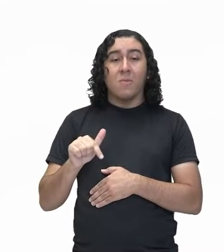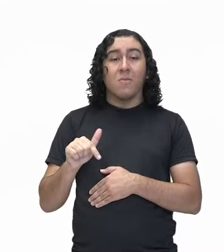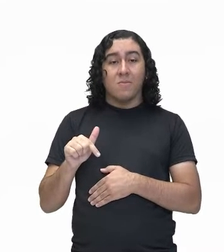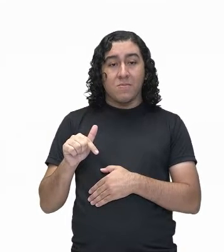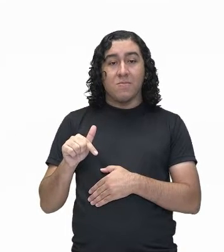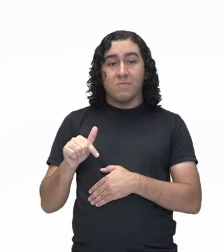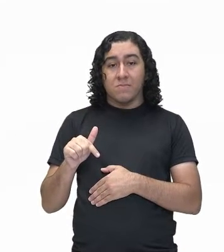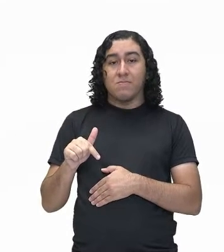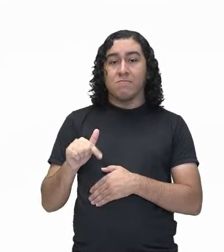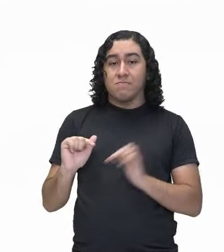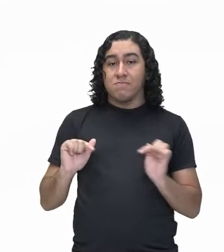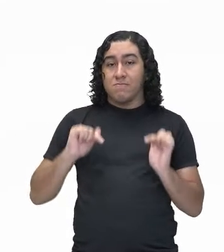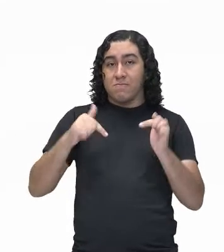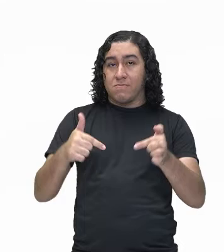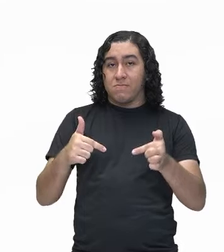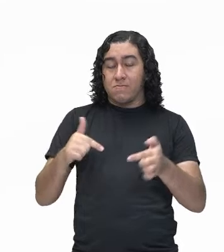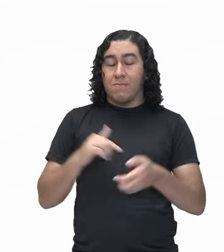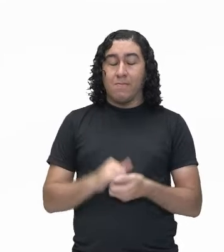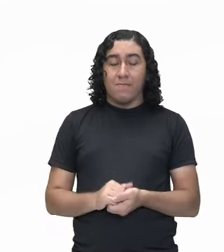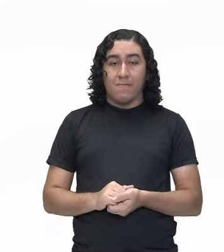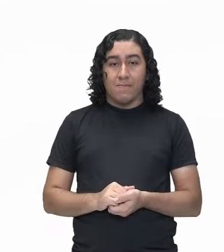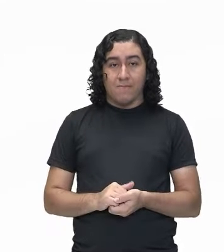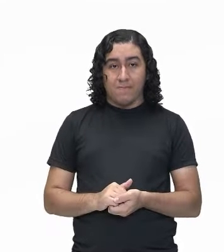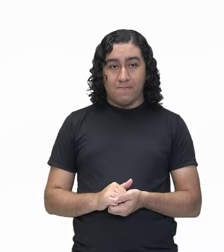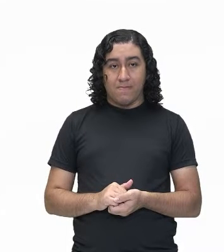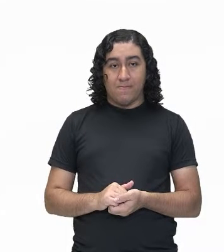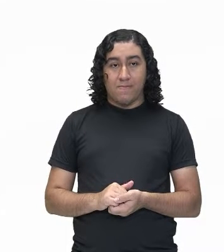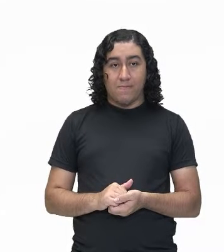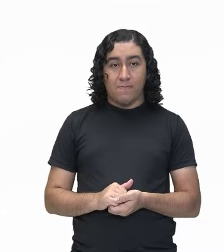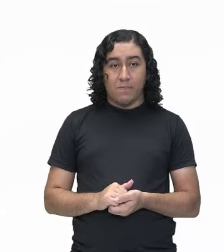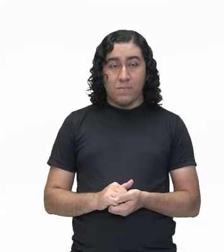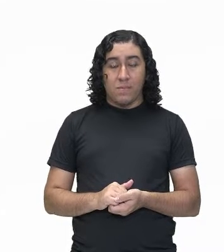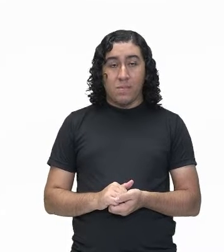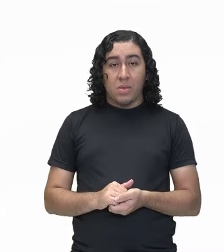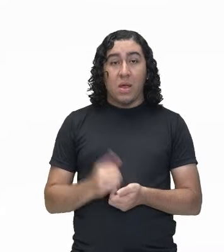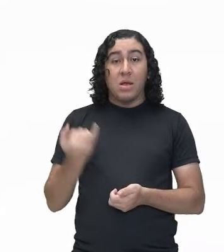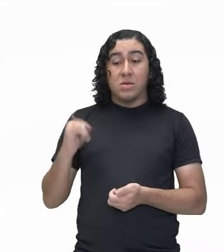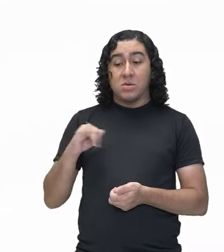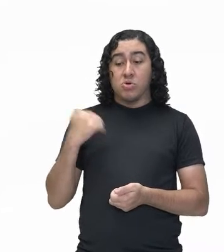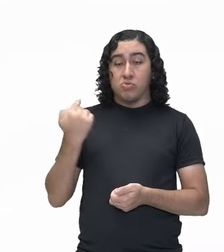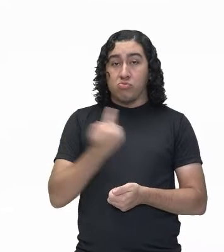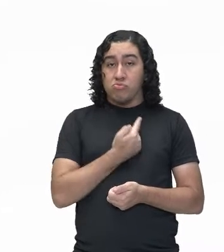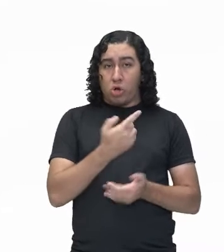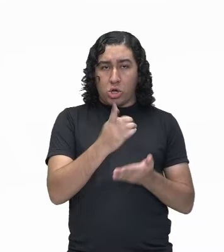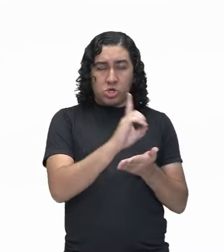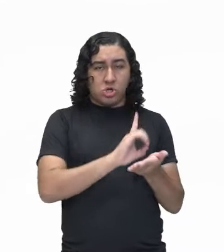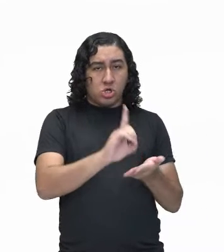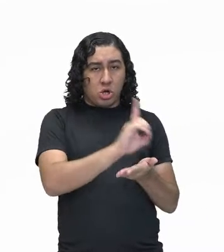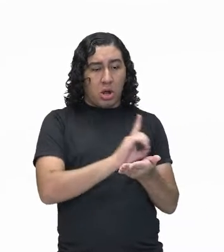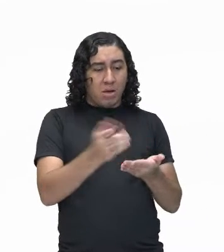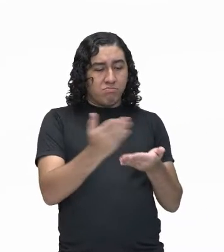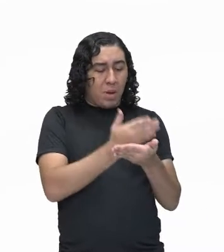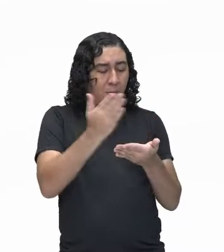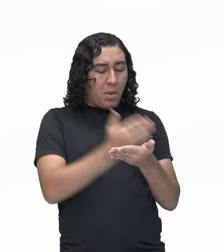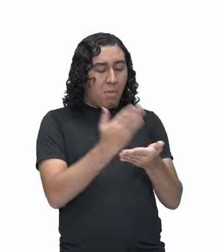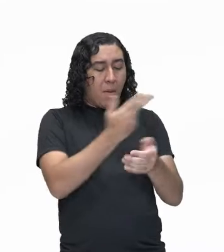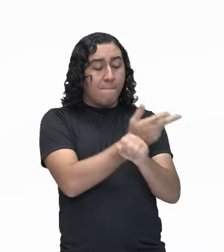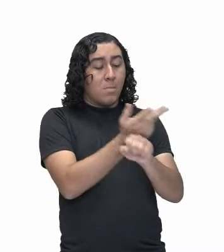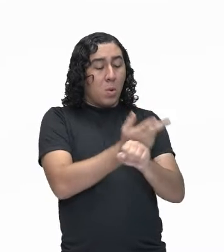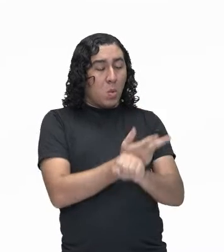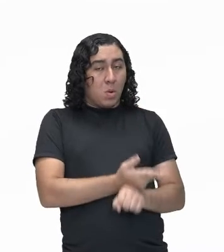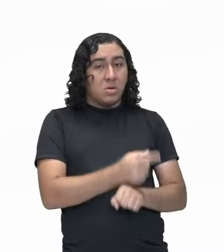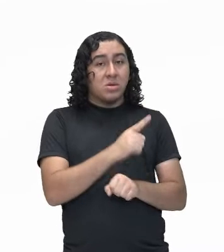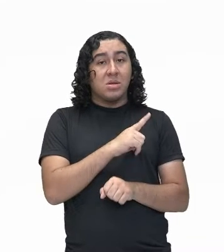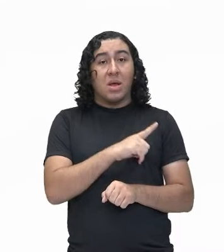e ofícios. No entanto, se formos procurar no dicionário atual, veremos que a concepção